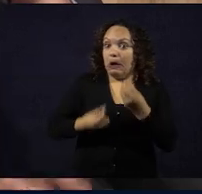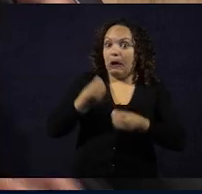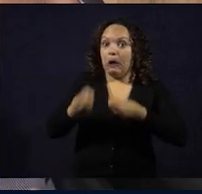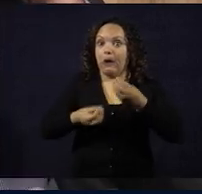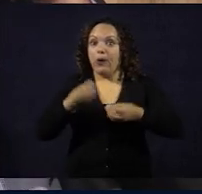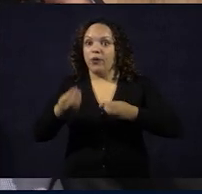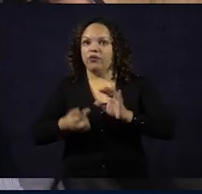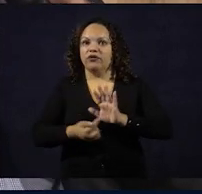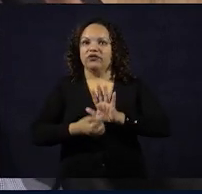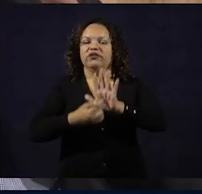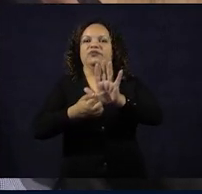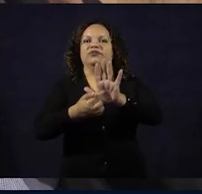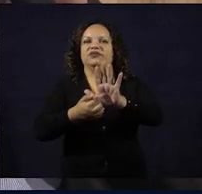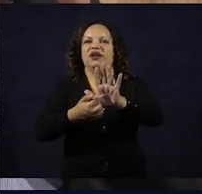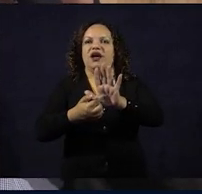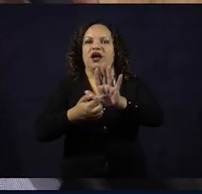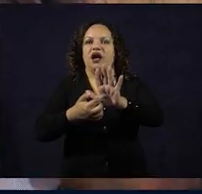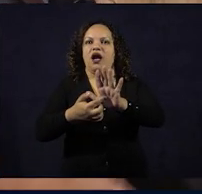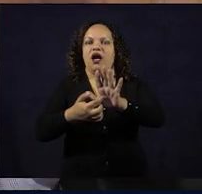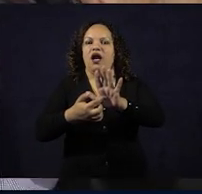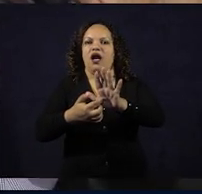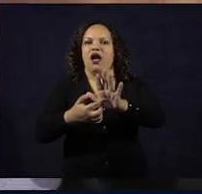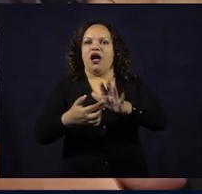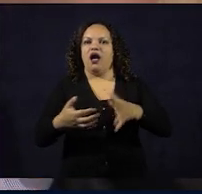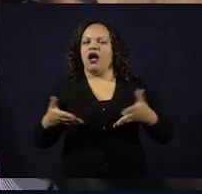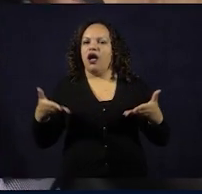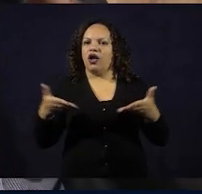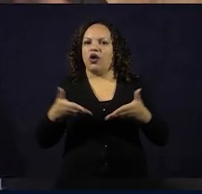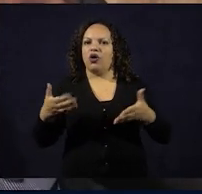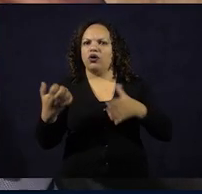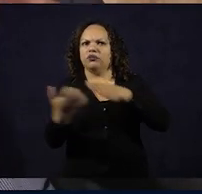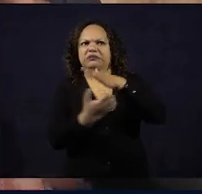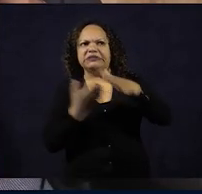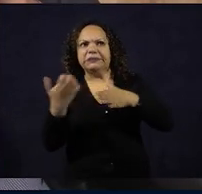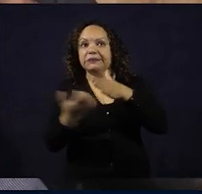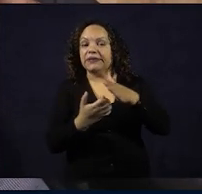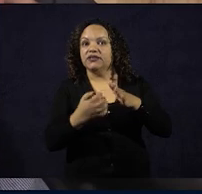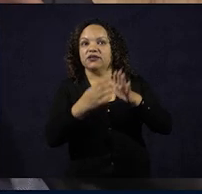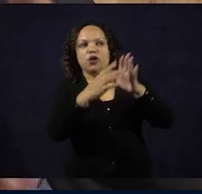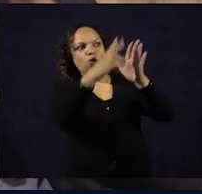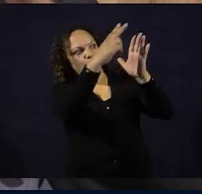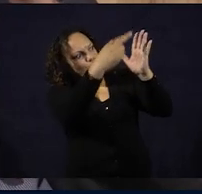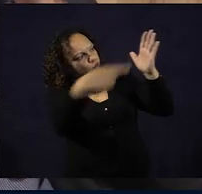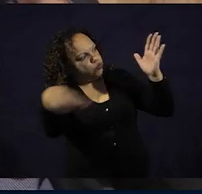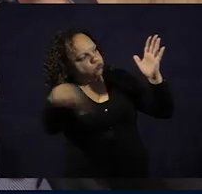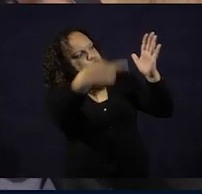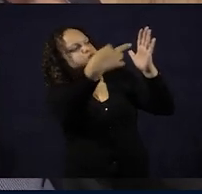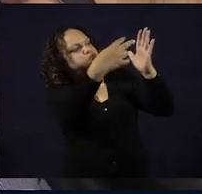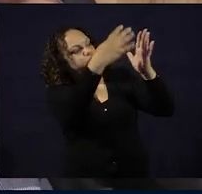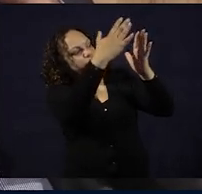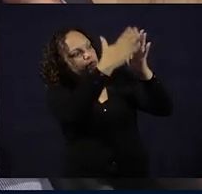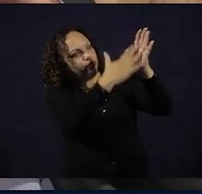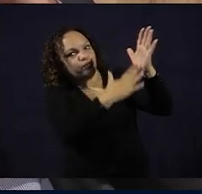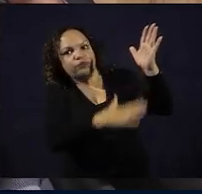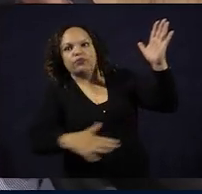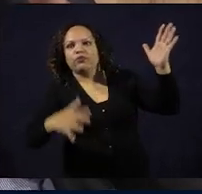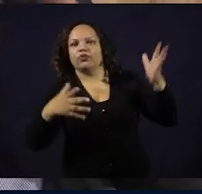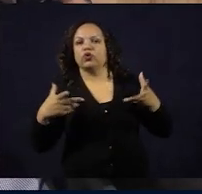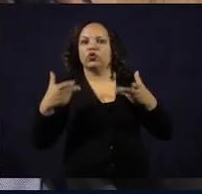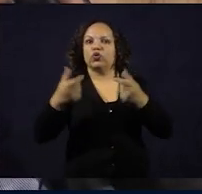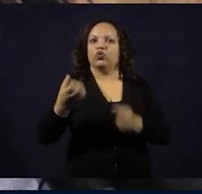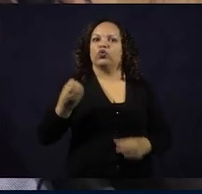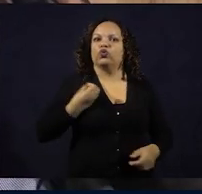listar aí agora a empresa inteira vai saber exatamente quanto você ganha Qual é a margem tal tal então É esse era